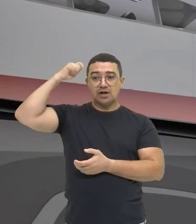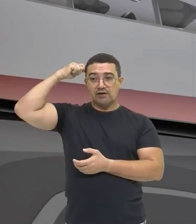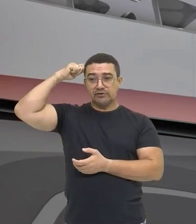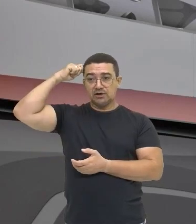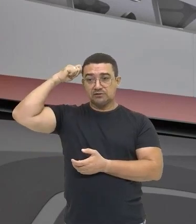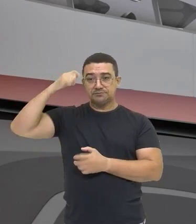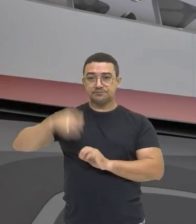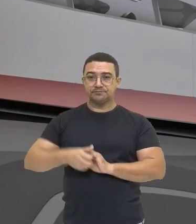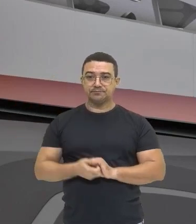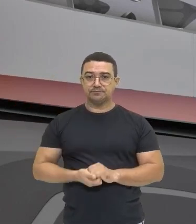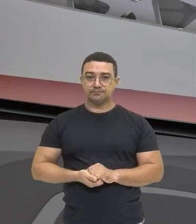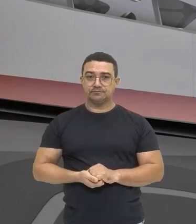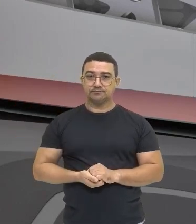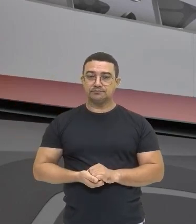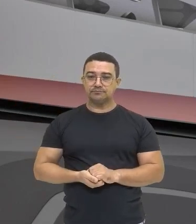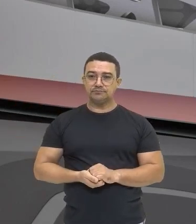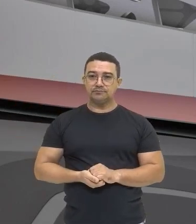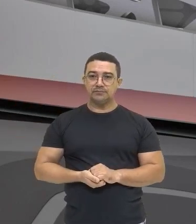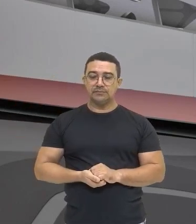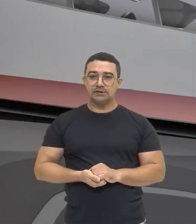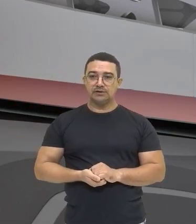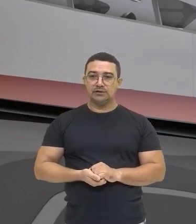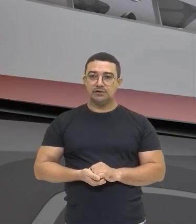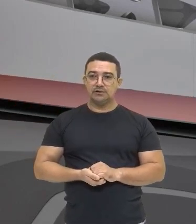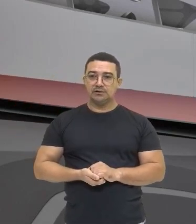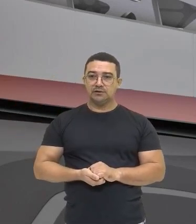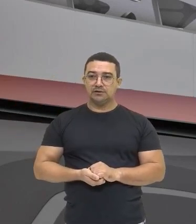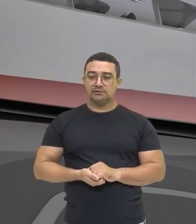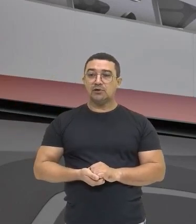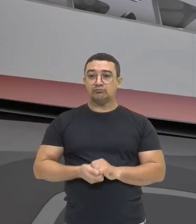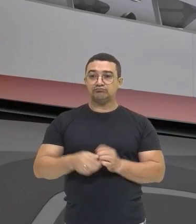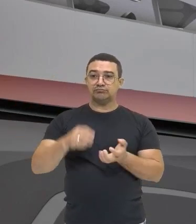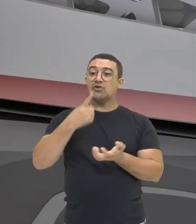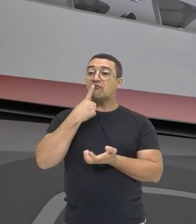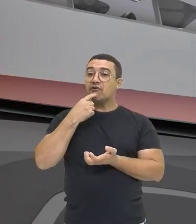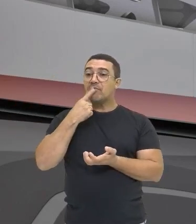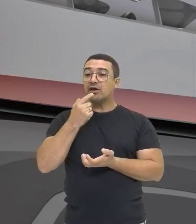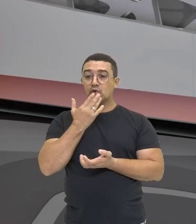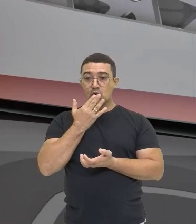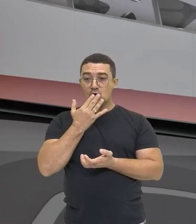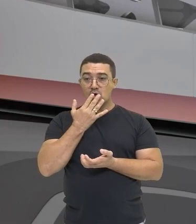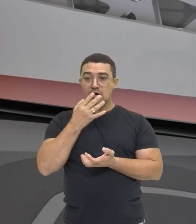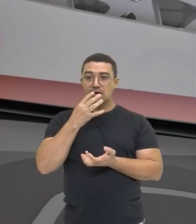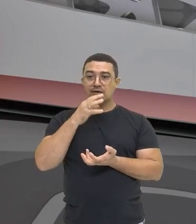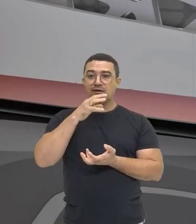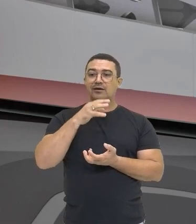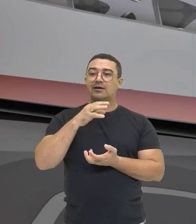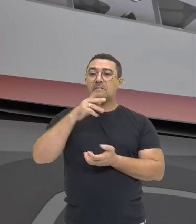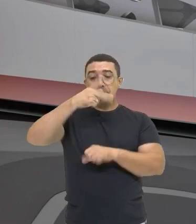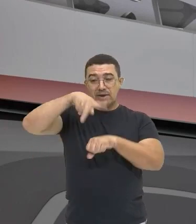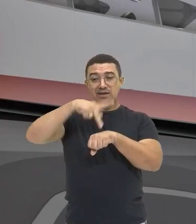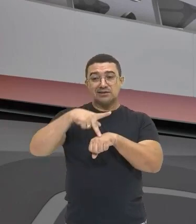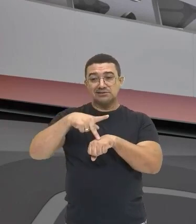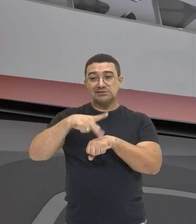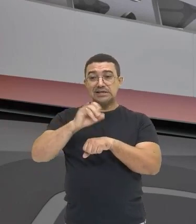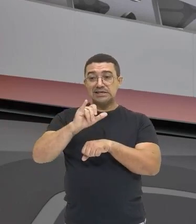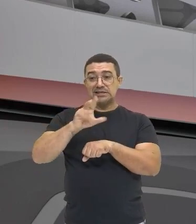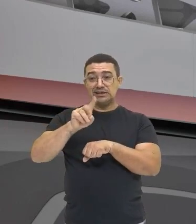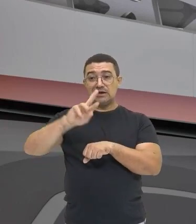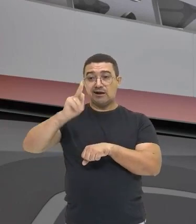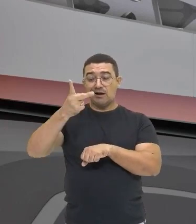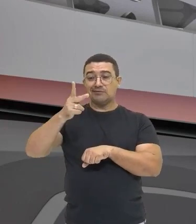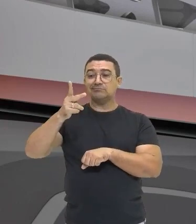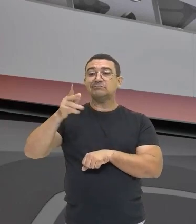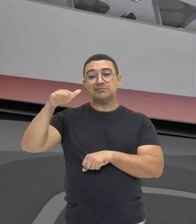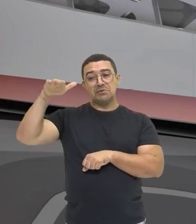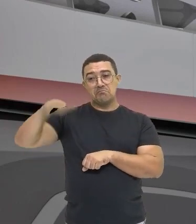Para o IDH, esses países são de IDH baixo, perdão, tá bom? Esses que estão com a coloração vermelha. Vamos